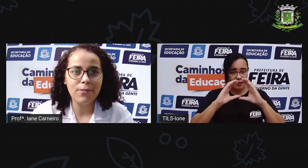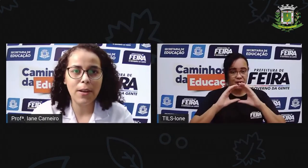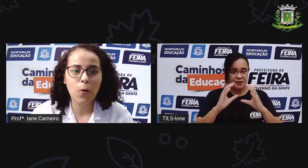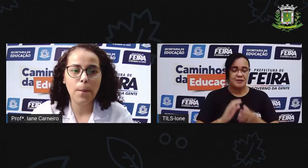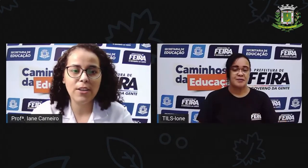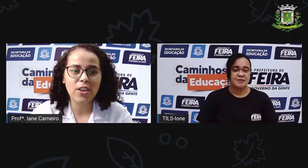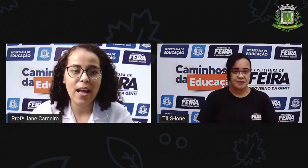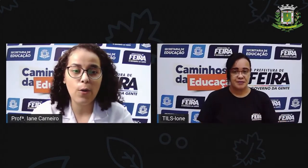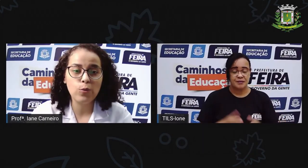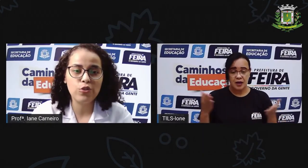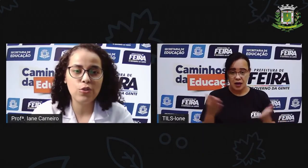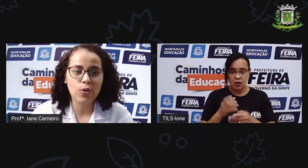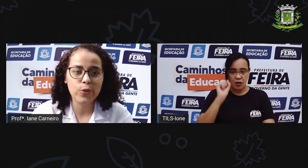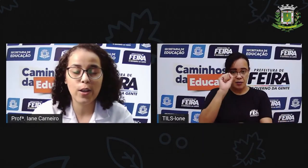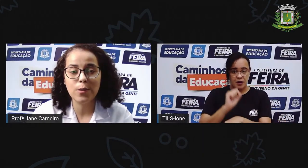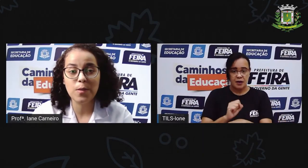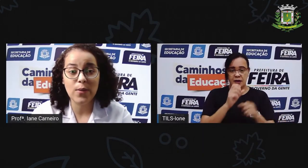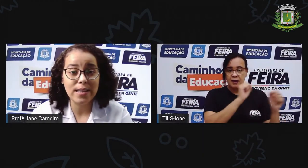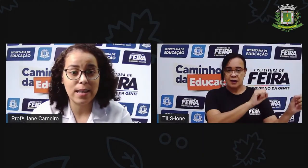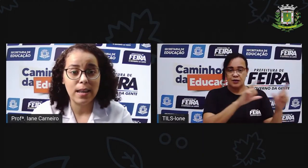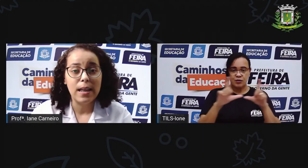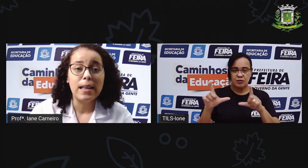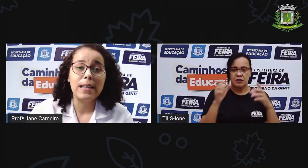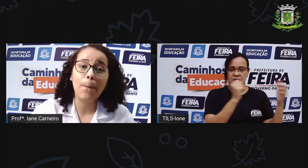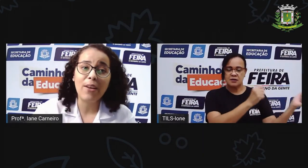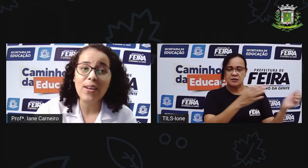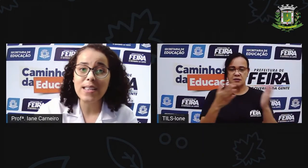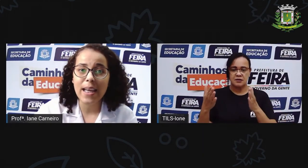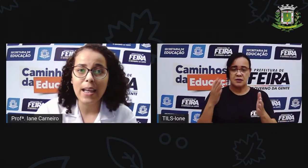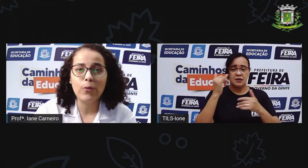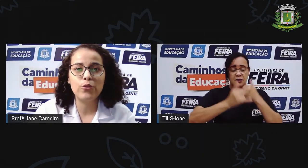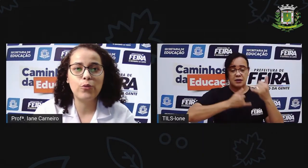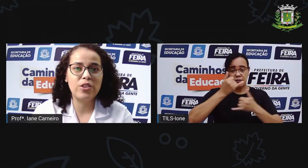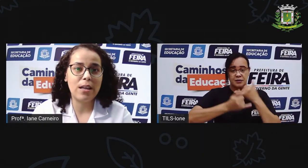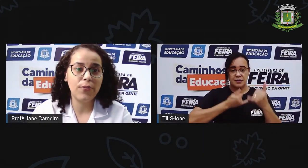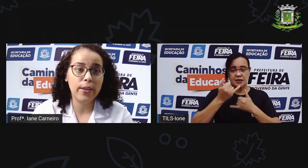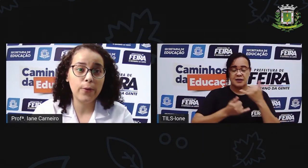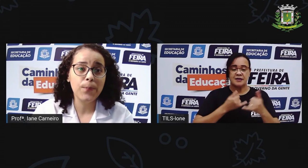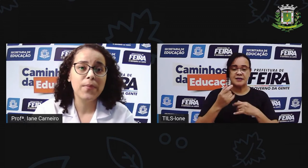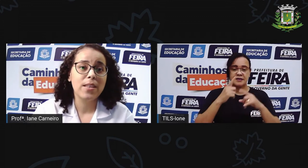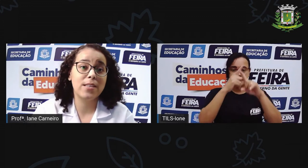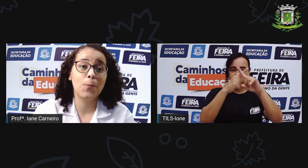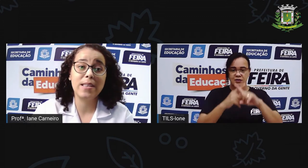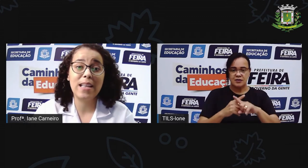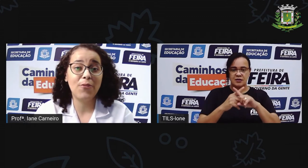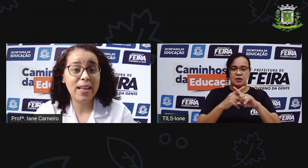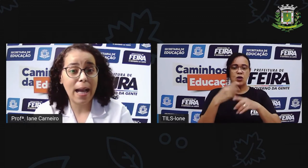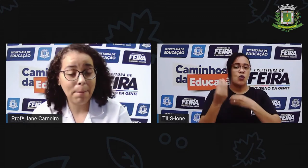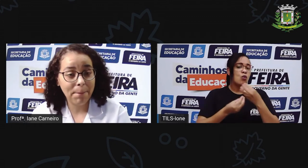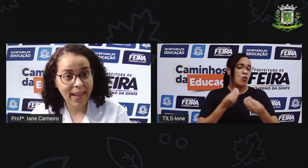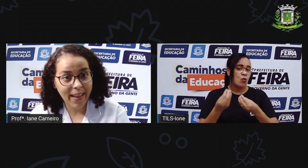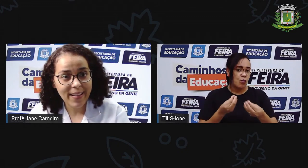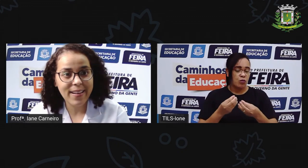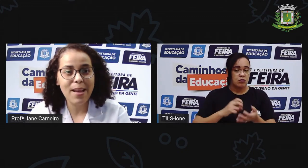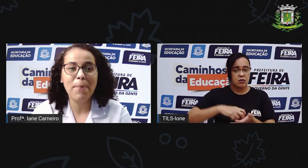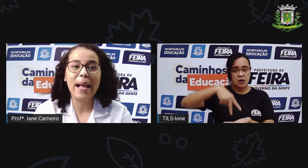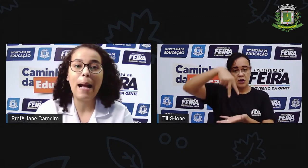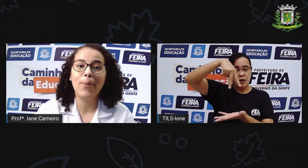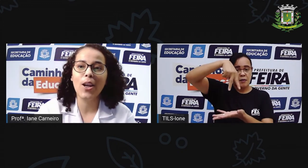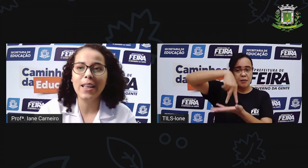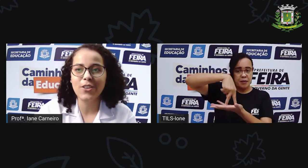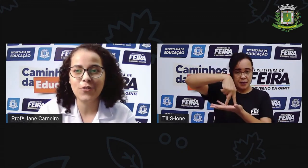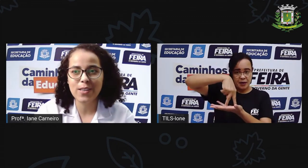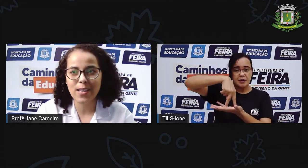aqui e vai compartilhar o jogo que nós vamos fazer. Então, para fazer o desafio, vão precisar ficar em pé, né?